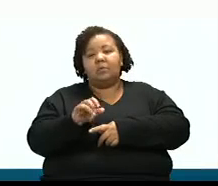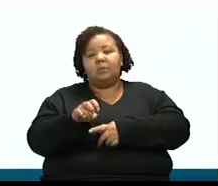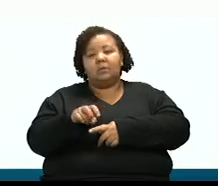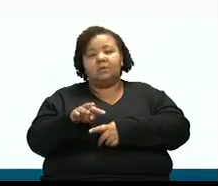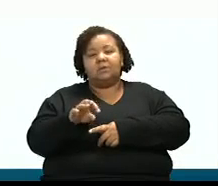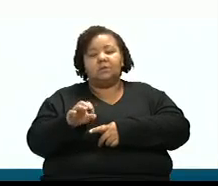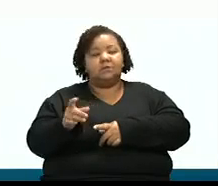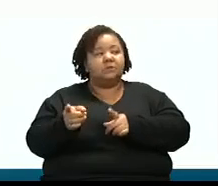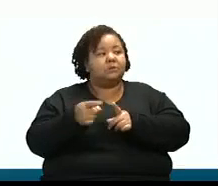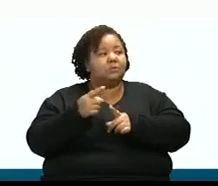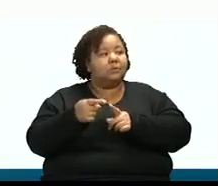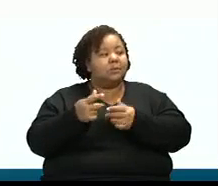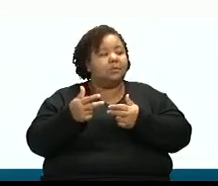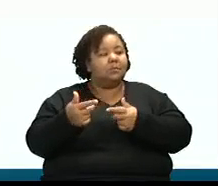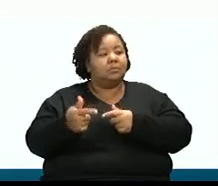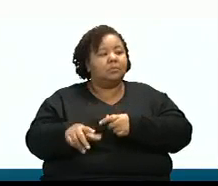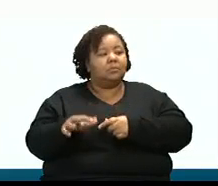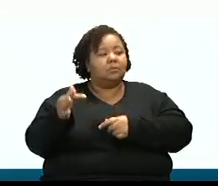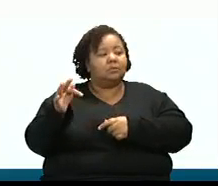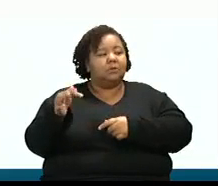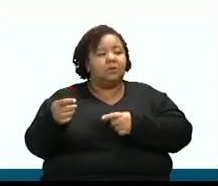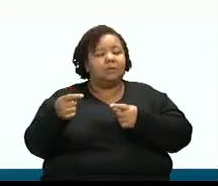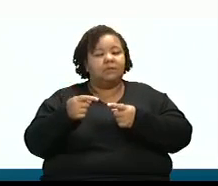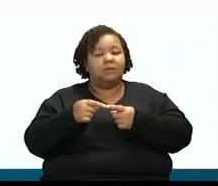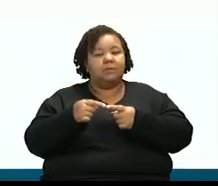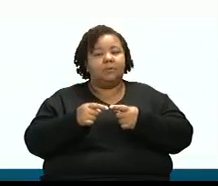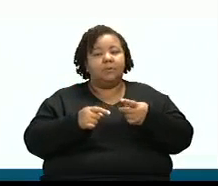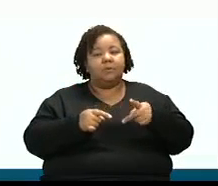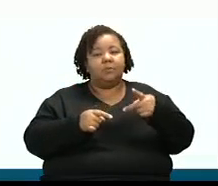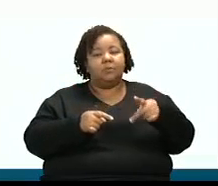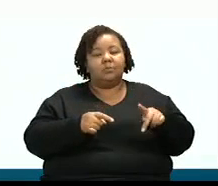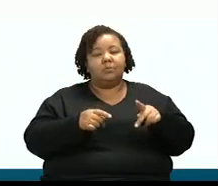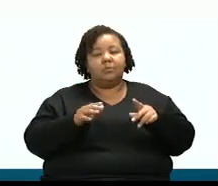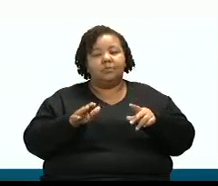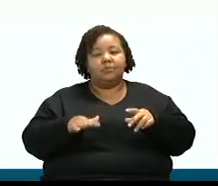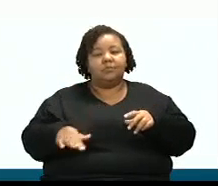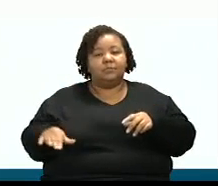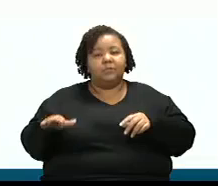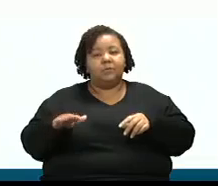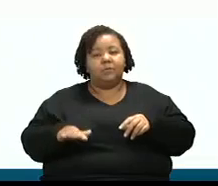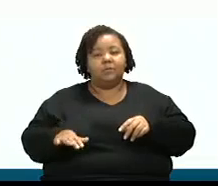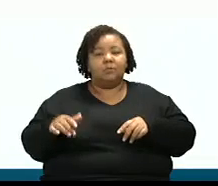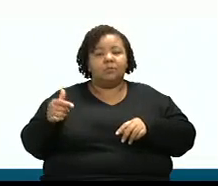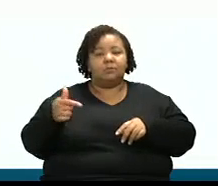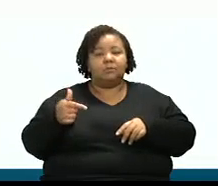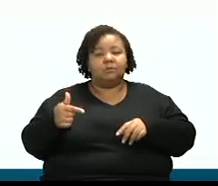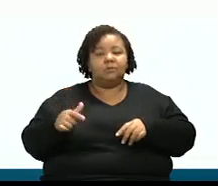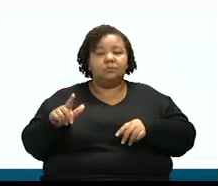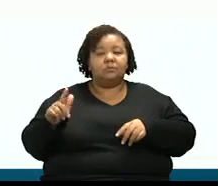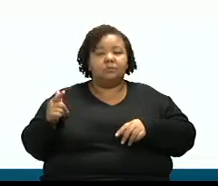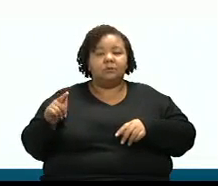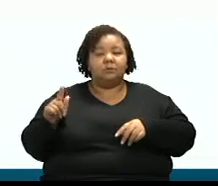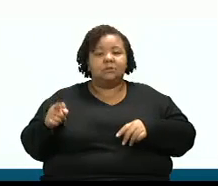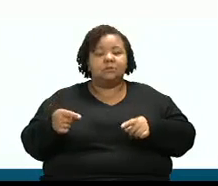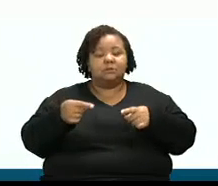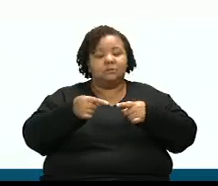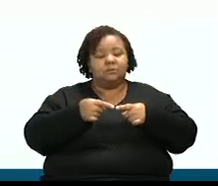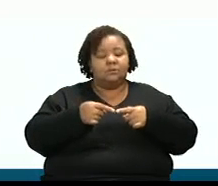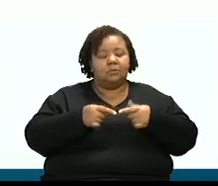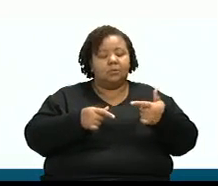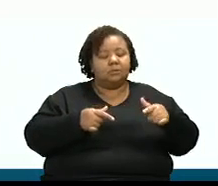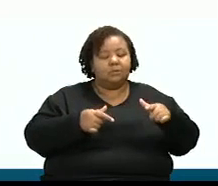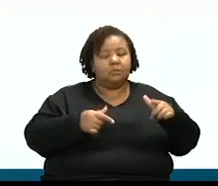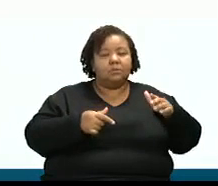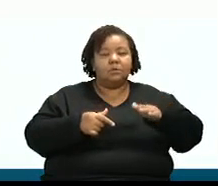do gradiente de f coincide com a primeira componente do campo. A segunda componente do gradiente com a segunda componente